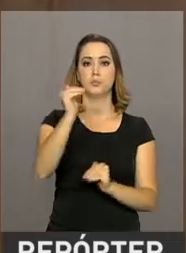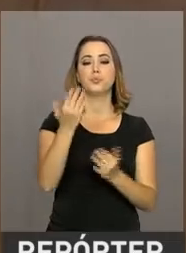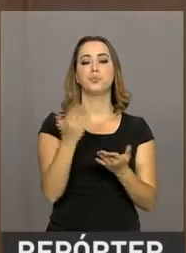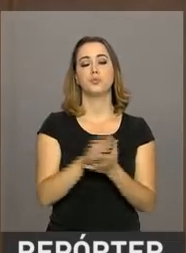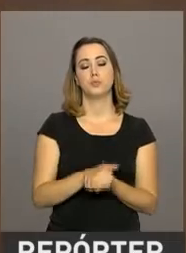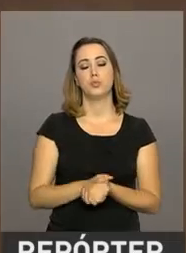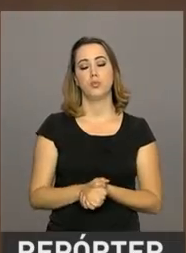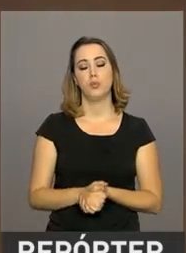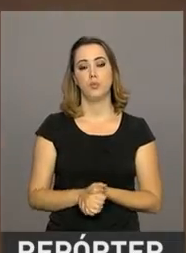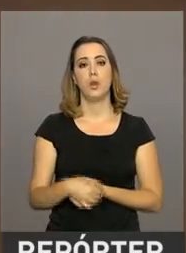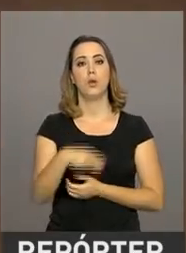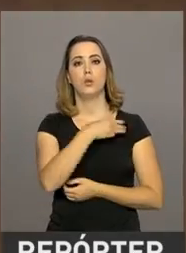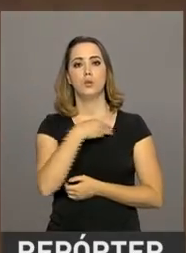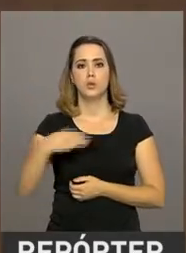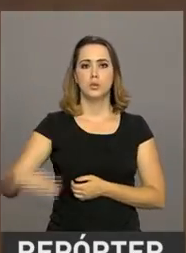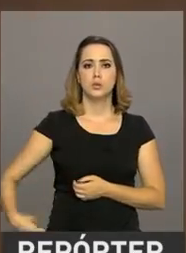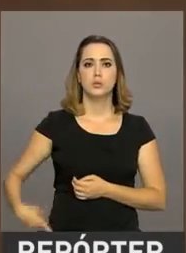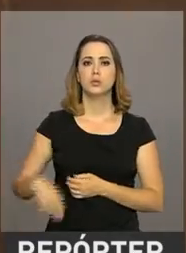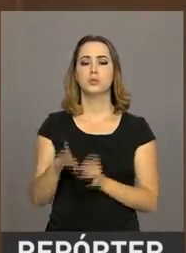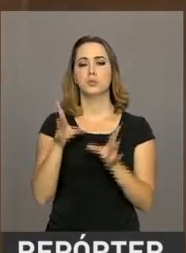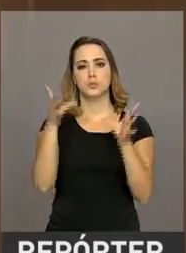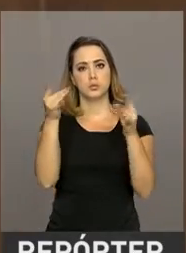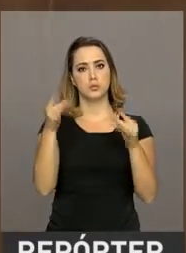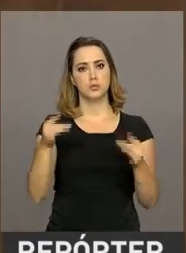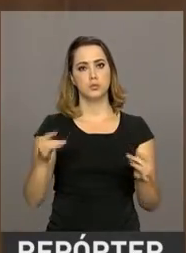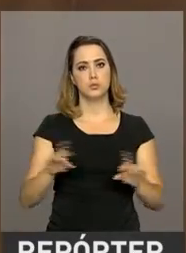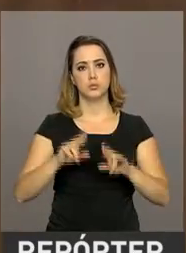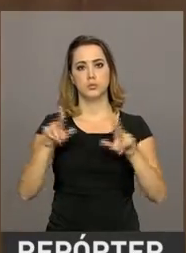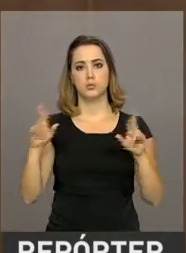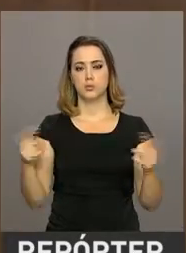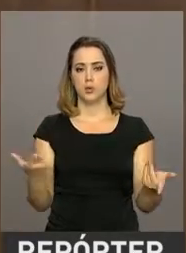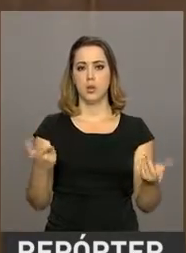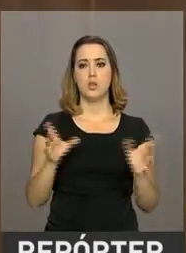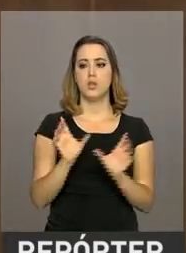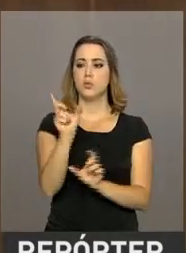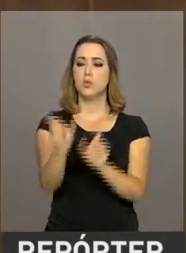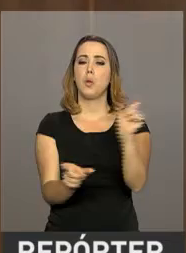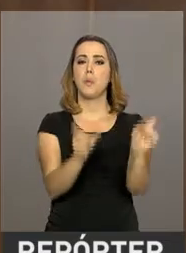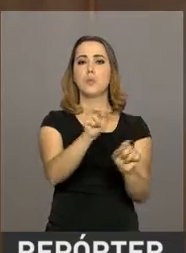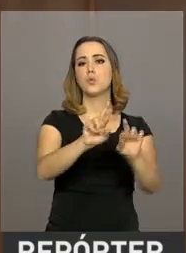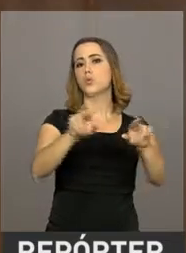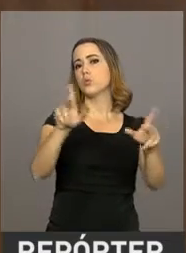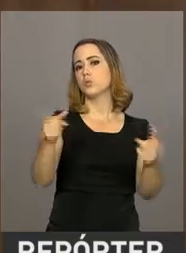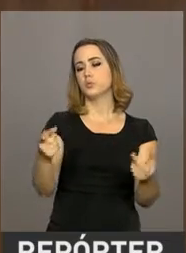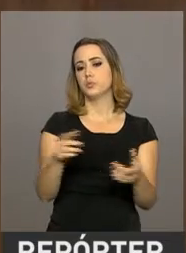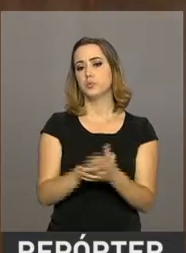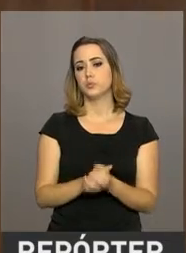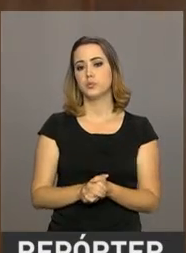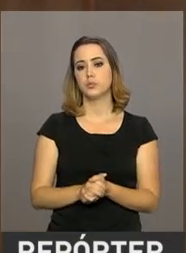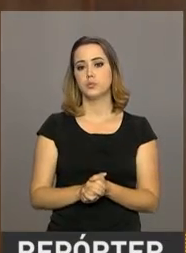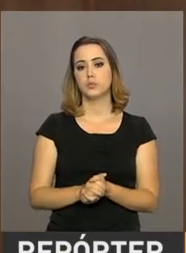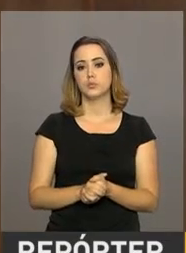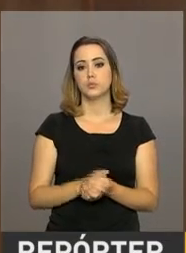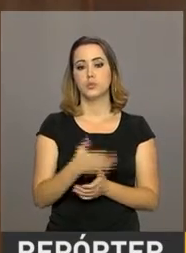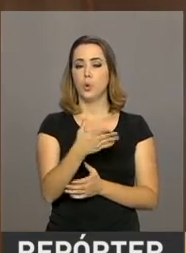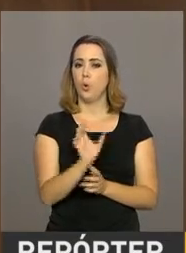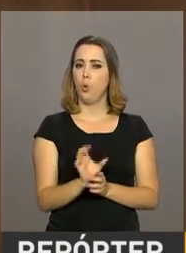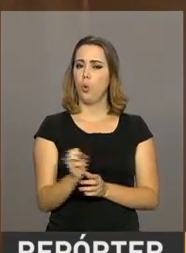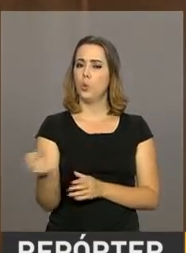Eliseu Padilha destacou a diversidade do grupo, que inclui desde artistas a grandes empresários. Uma configuração